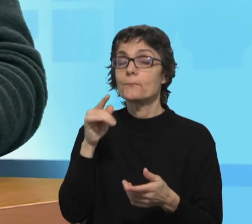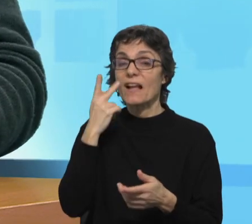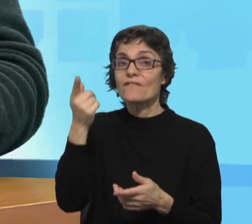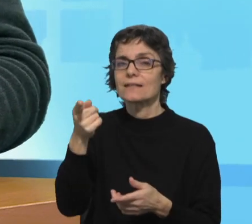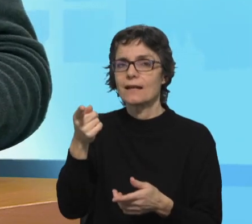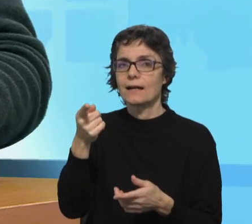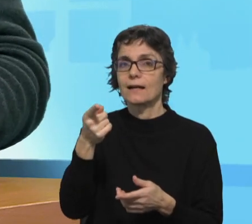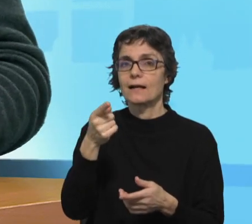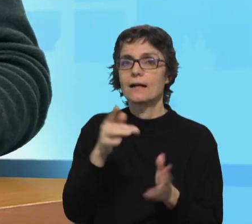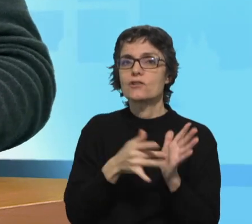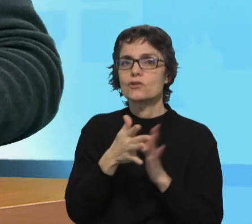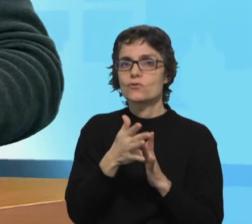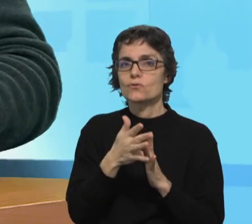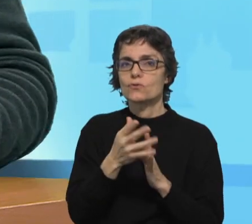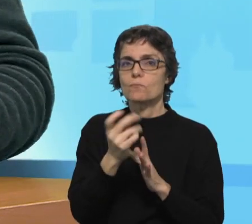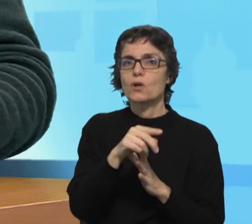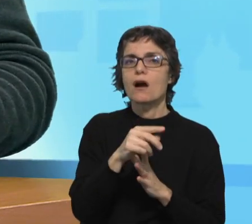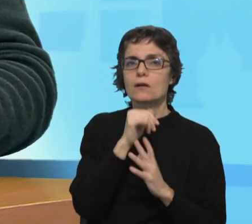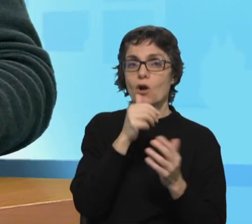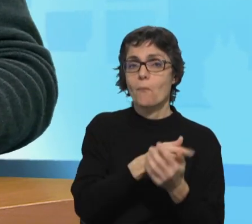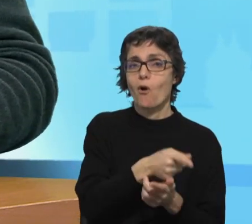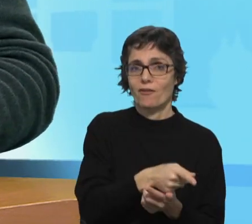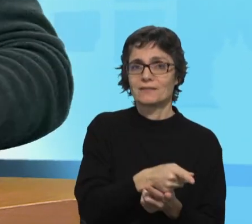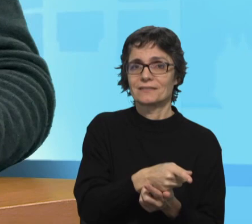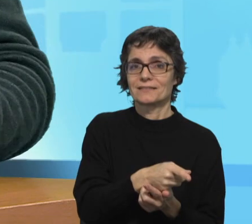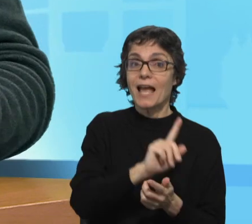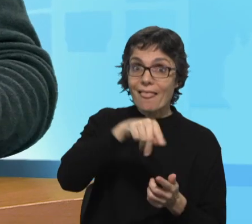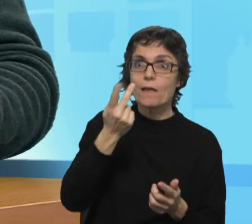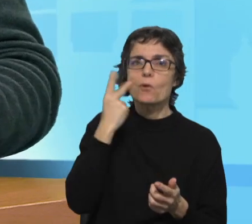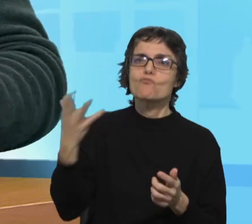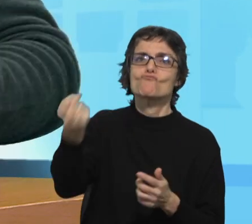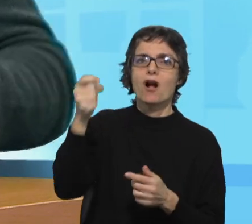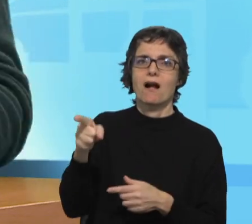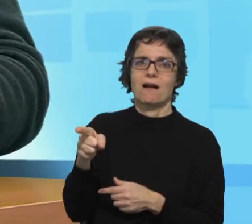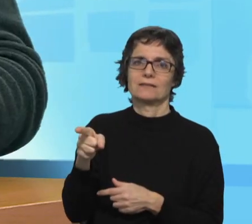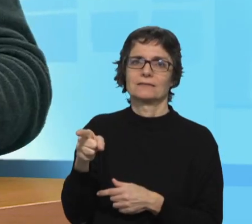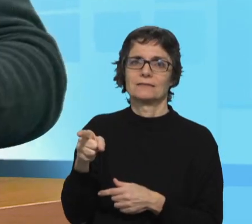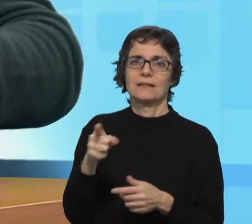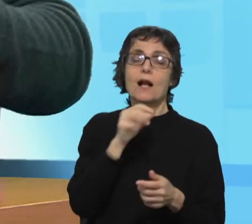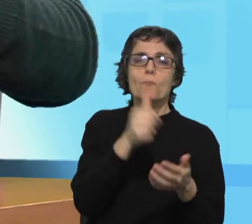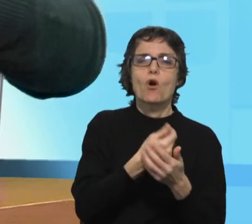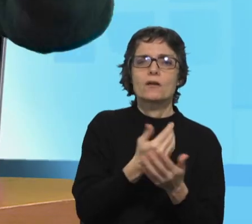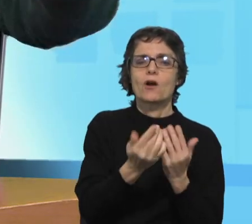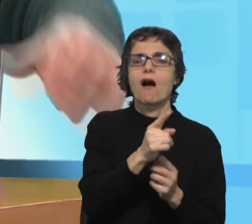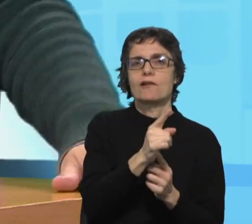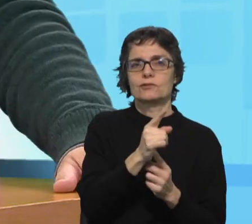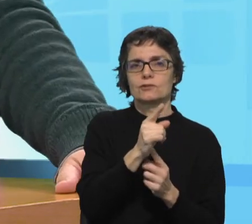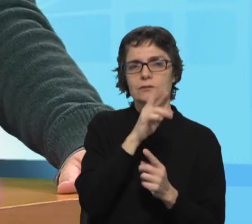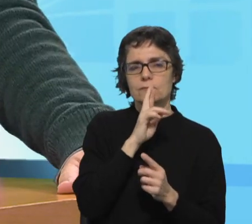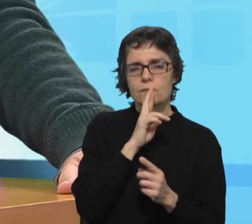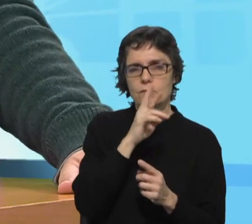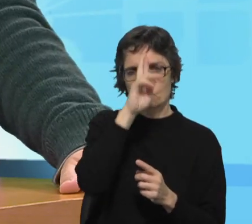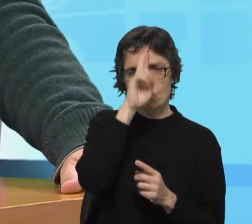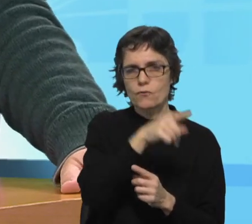no dia-a-dia, muitas vezes temos que passar por alguma dificuldade e, superando-a, a gente tem a vida.